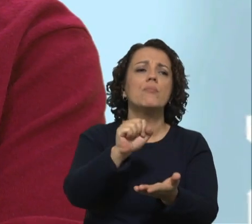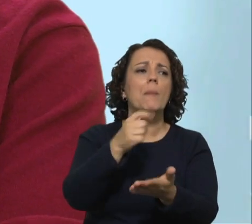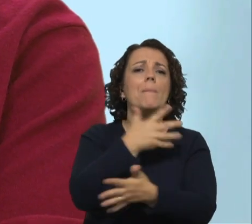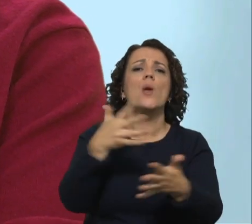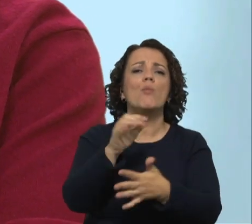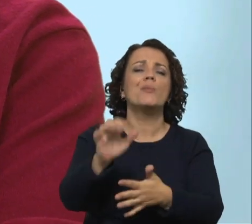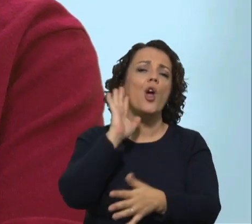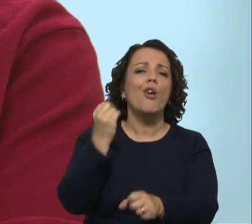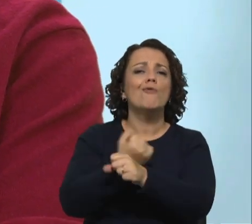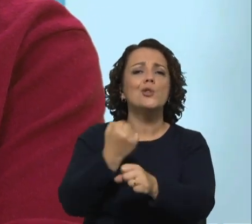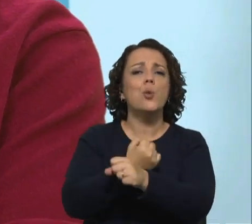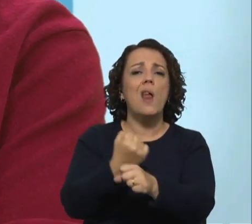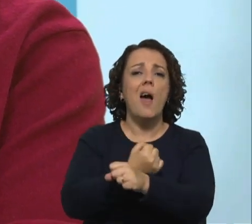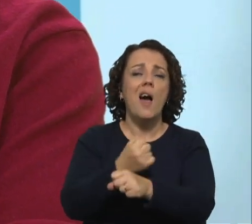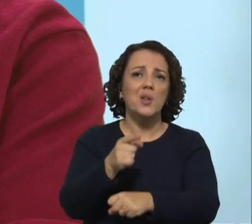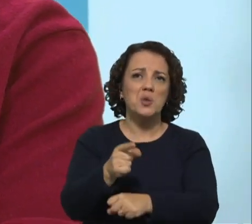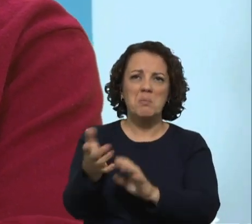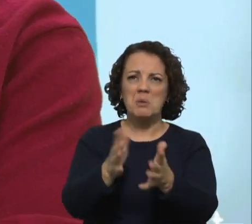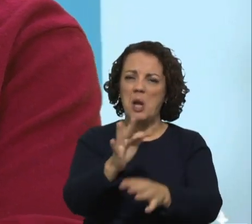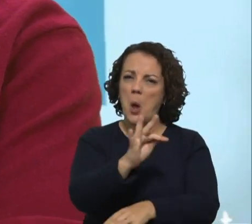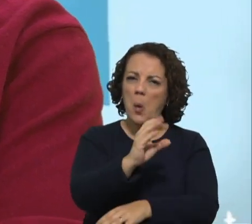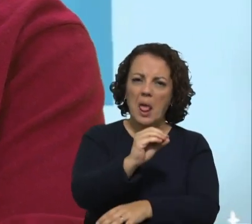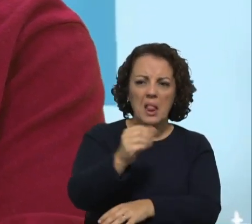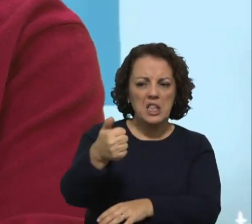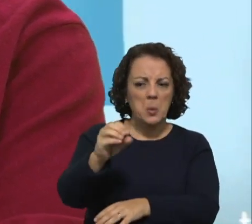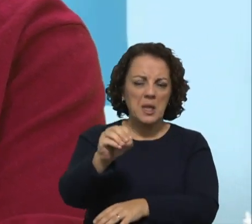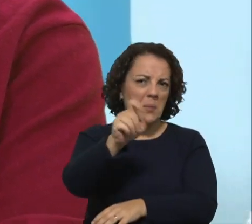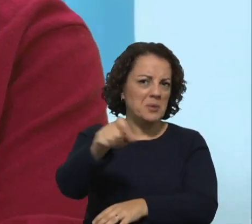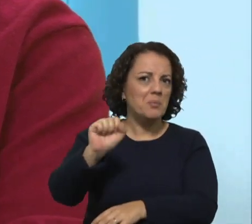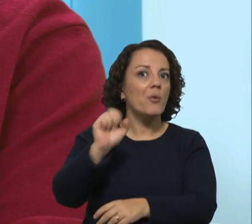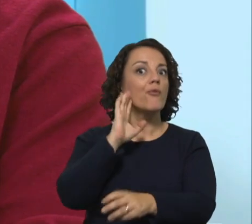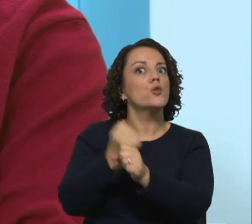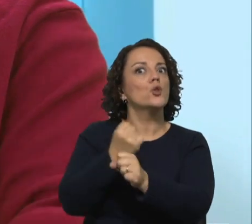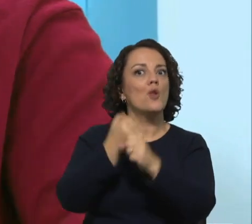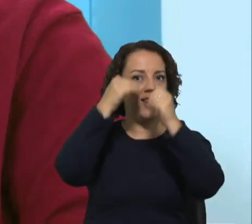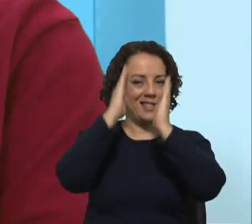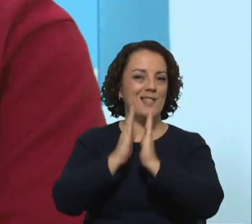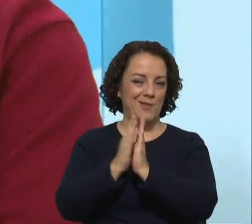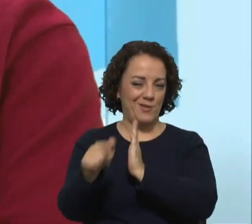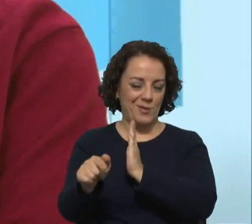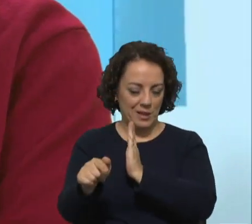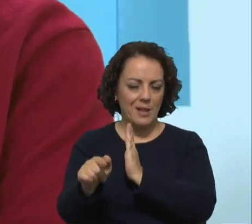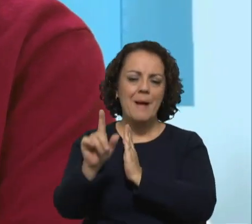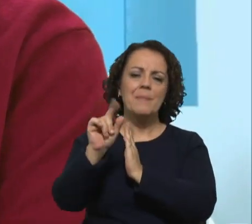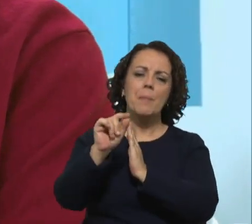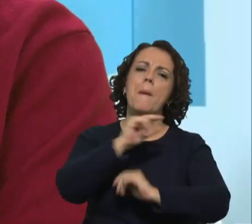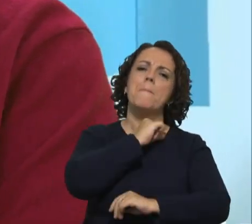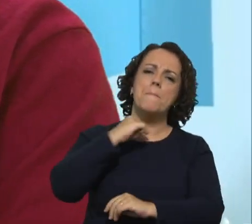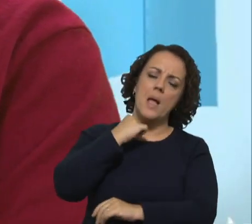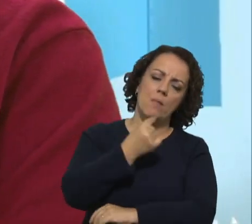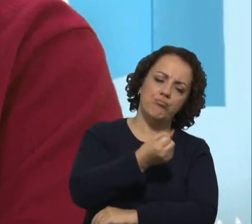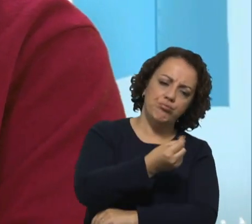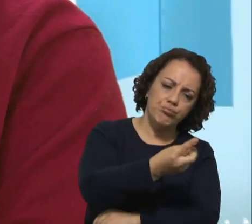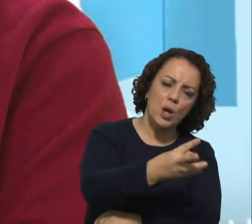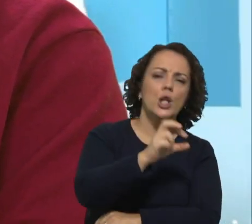estavam presentes naqueles dias, que eram cerca de 40 a 50 pessoas, faziam parte, já contando com sacerdotes e com